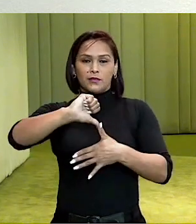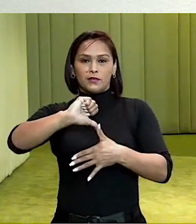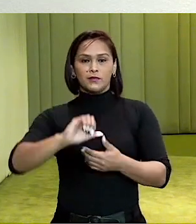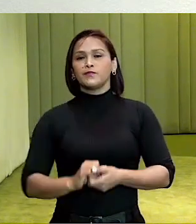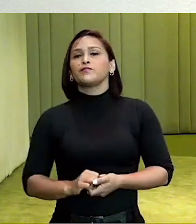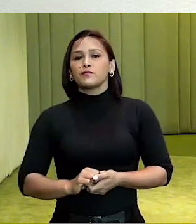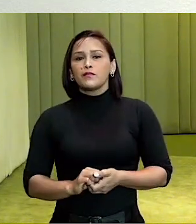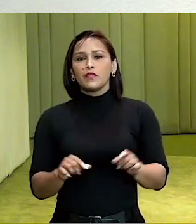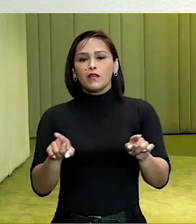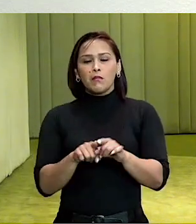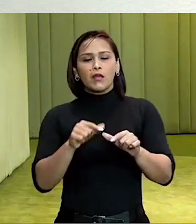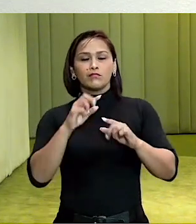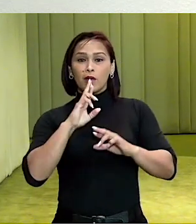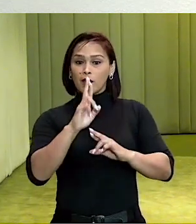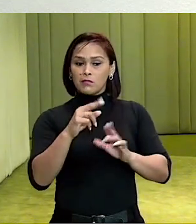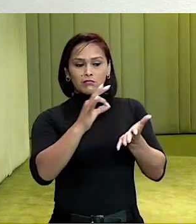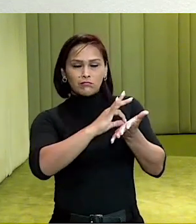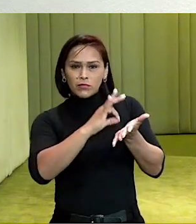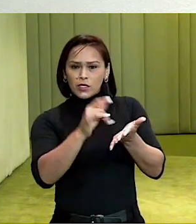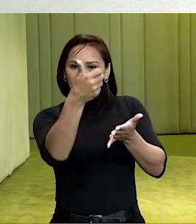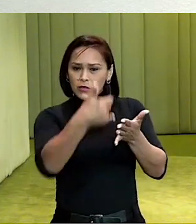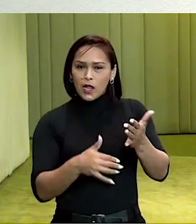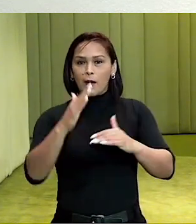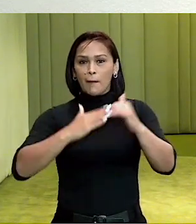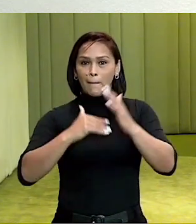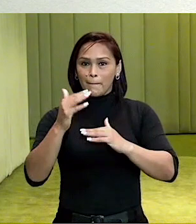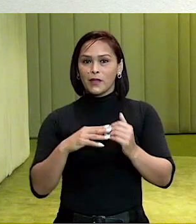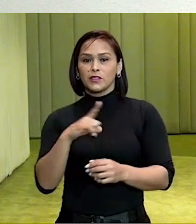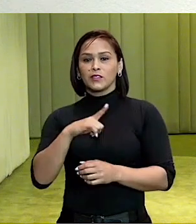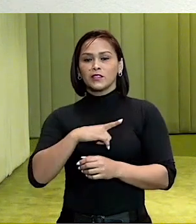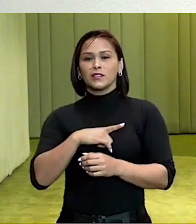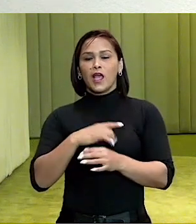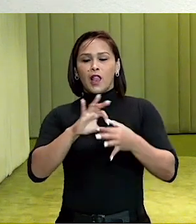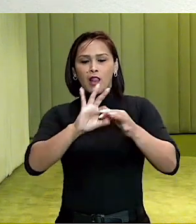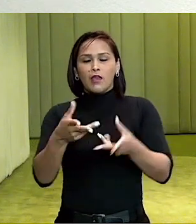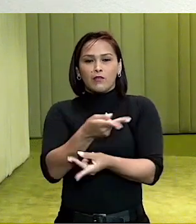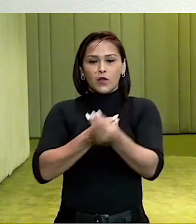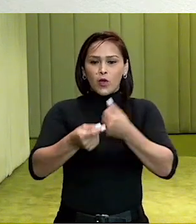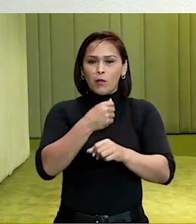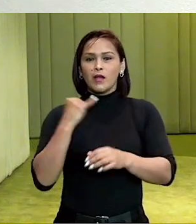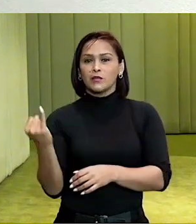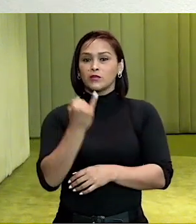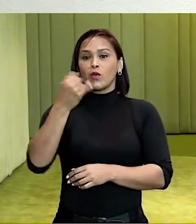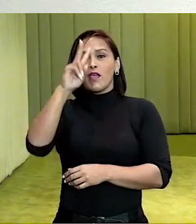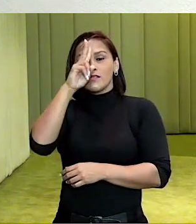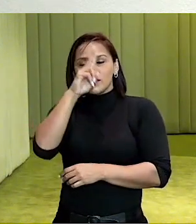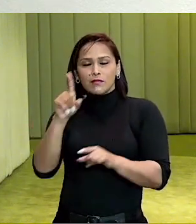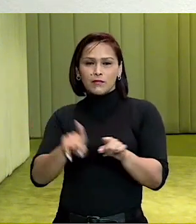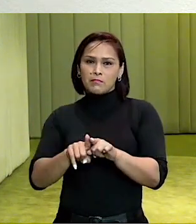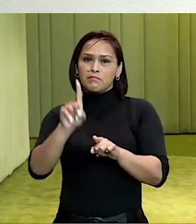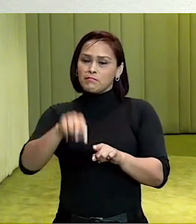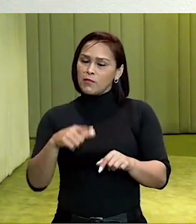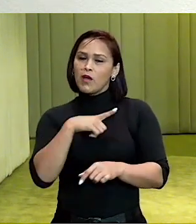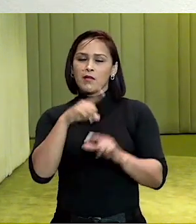O tramado resultante constitui, na prática, área de livre comércio de relevância histórica, embora